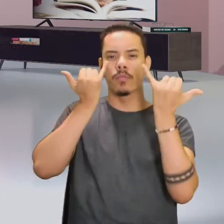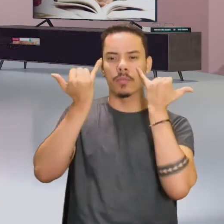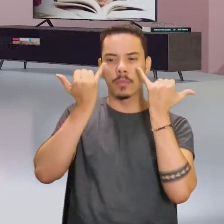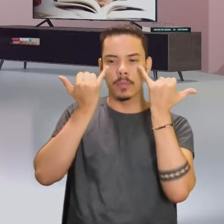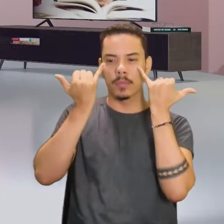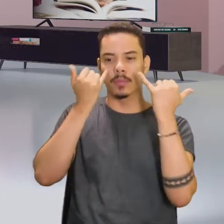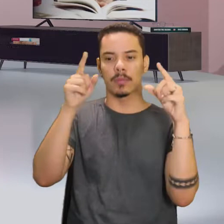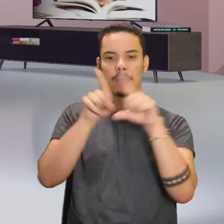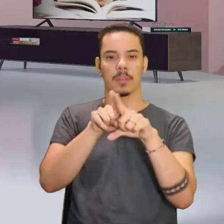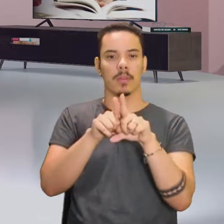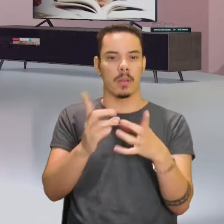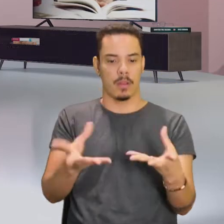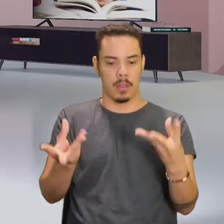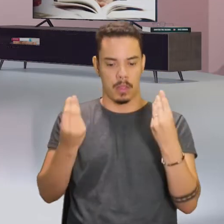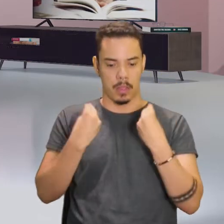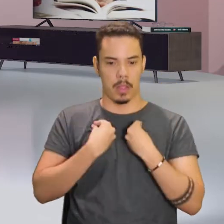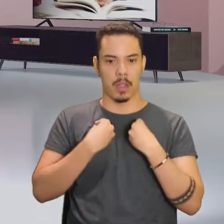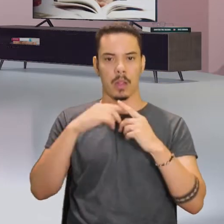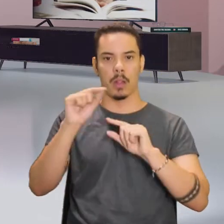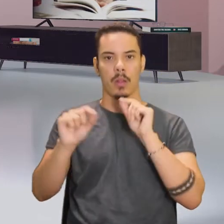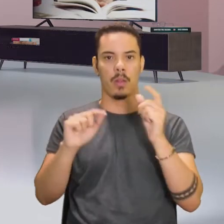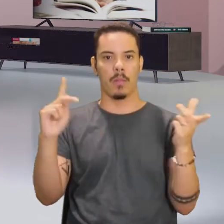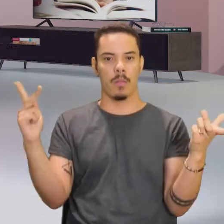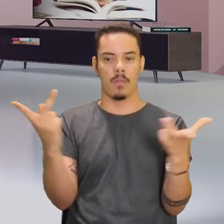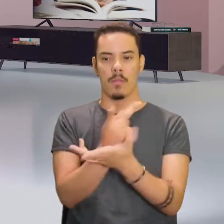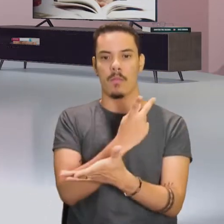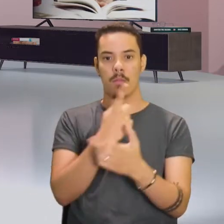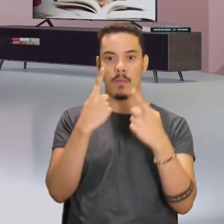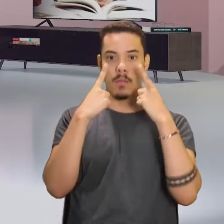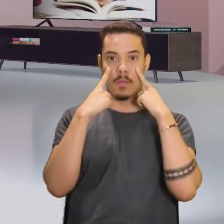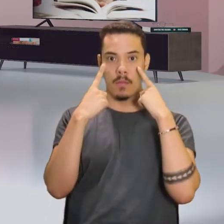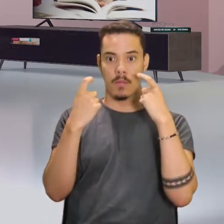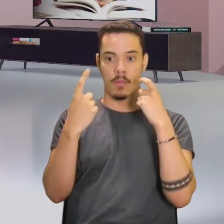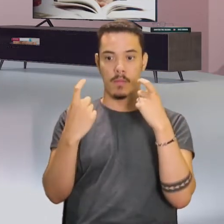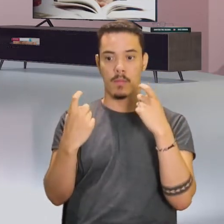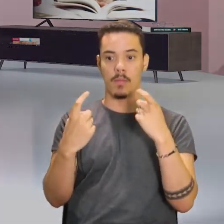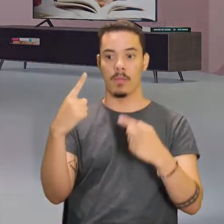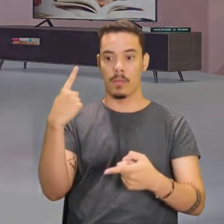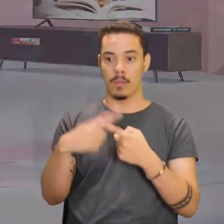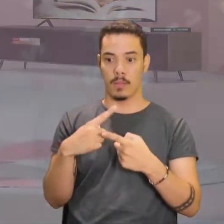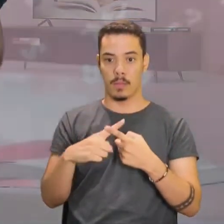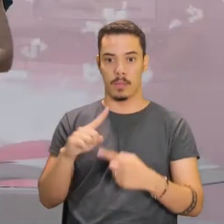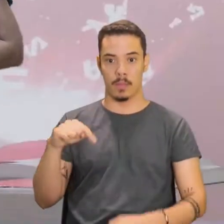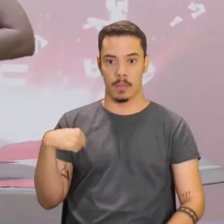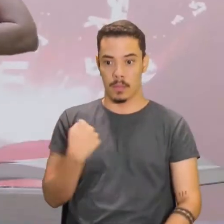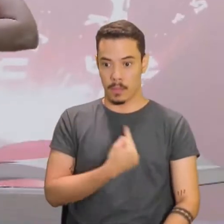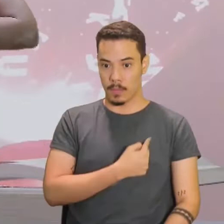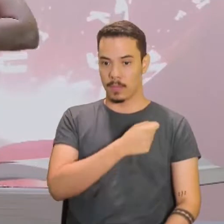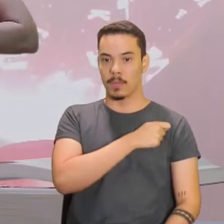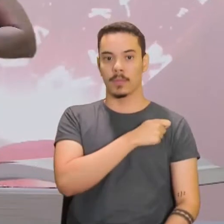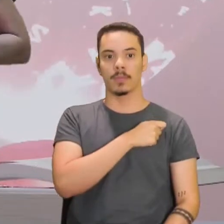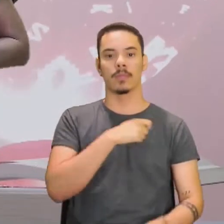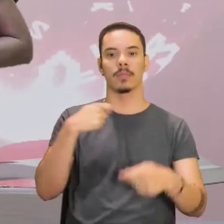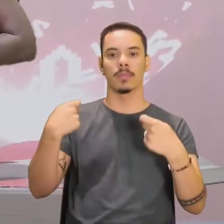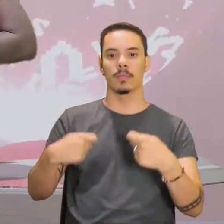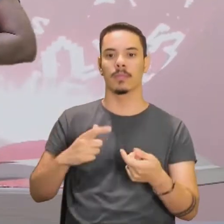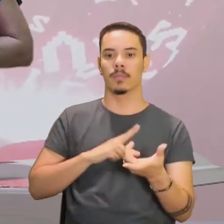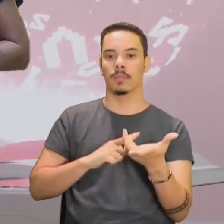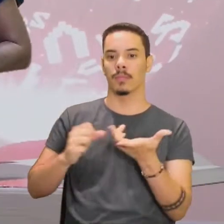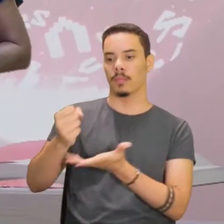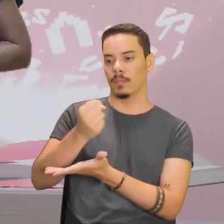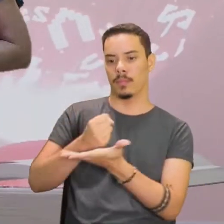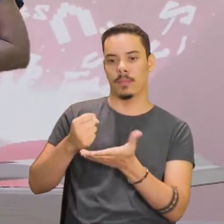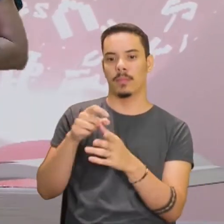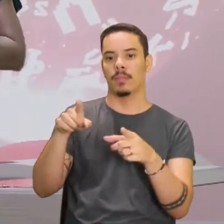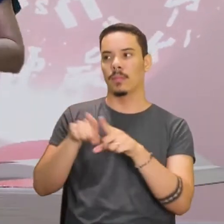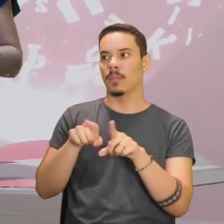vai trazer para a gente aqui algo interessante, porque o nosso estudante, ele precisa ter essa base,